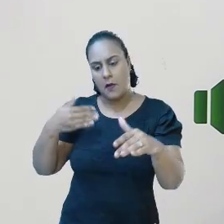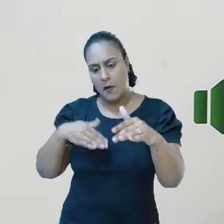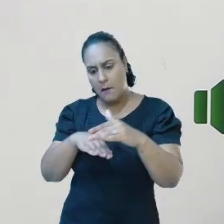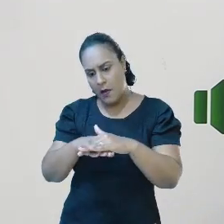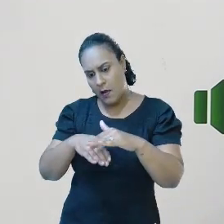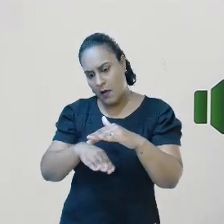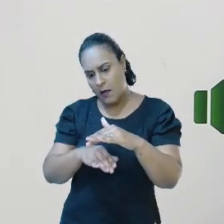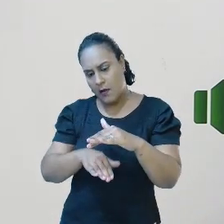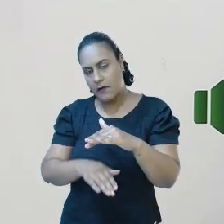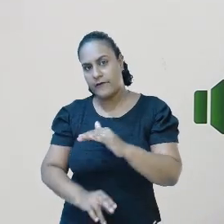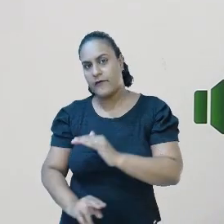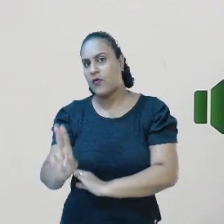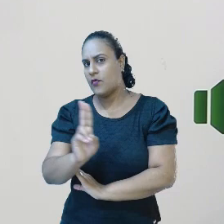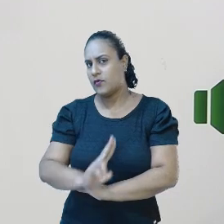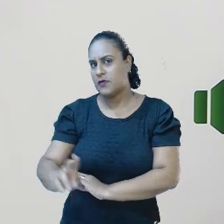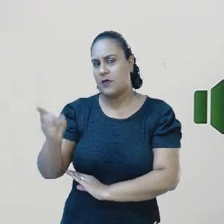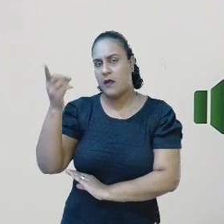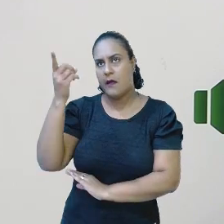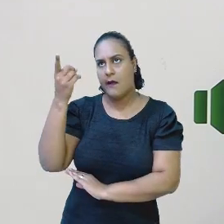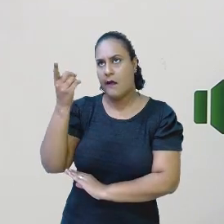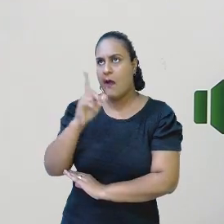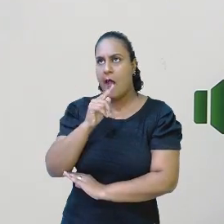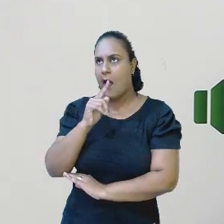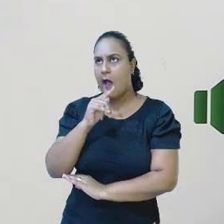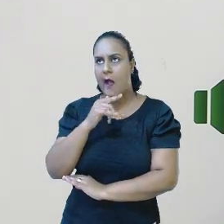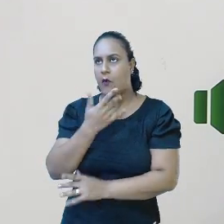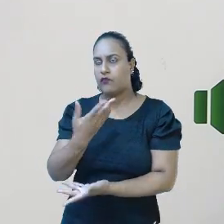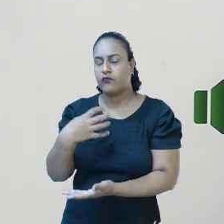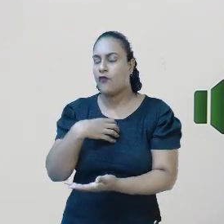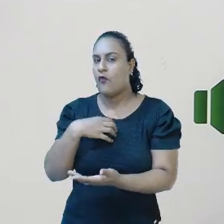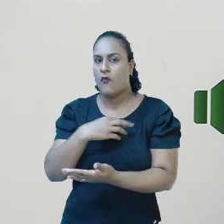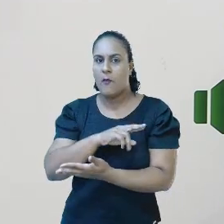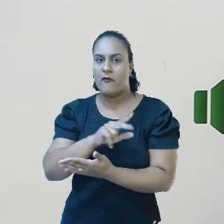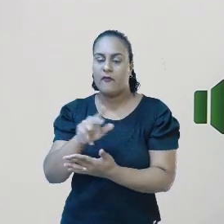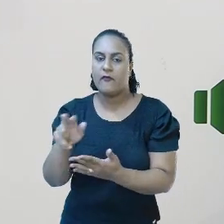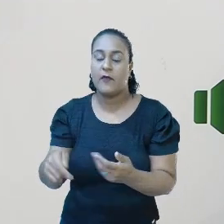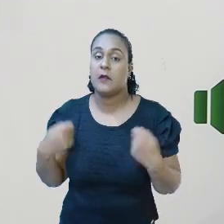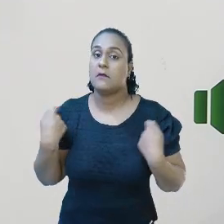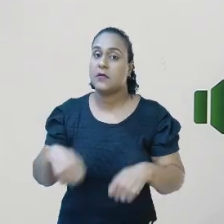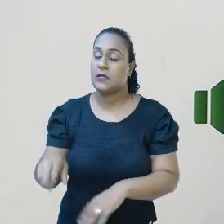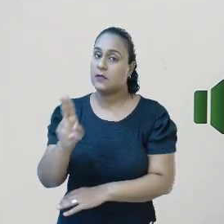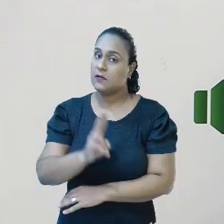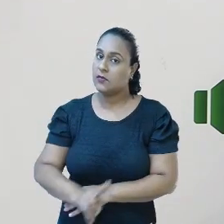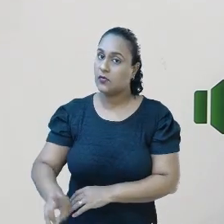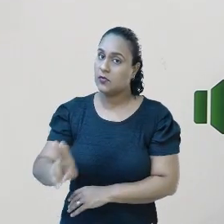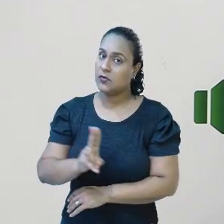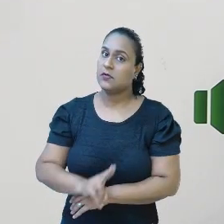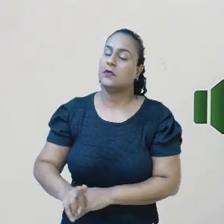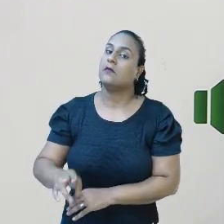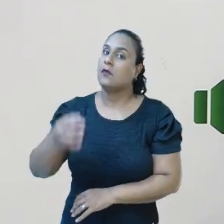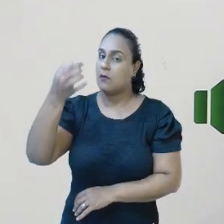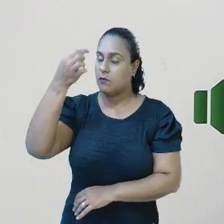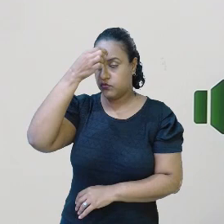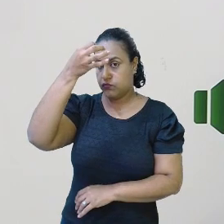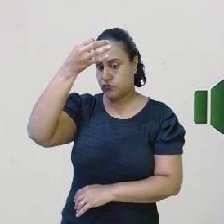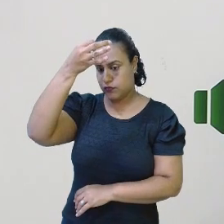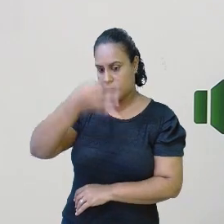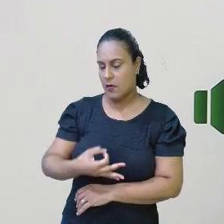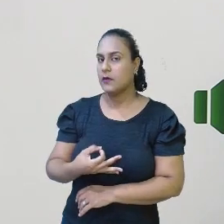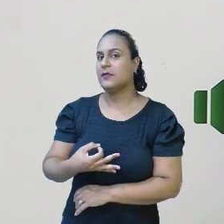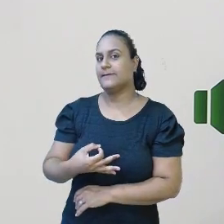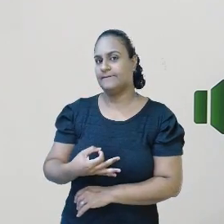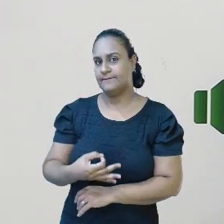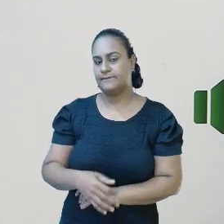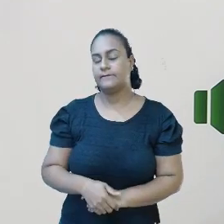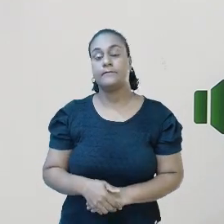vai utilizar a água de diversas maneiras. E ela precisa ser utilizada de uma maneira consciente, de uma maneira racional.